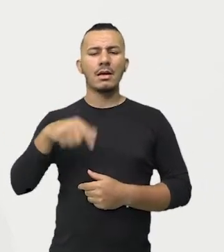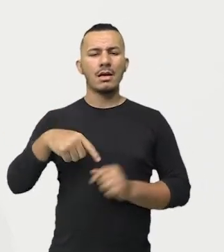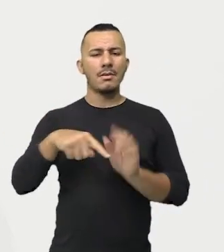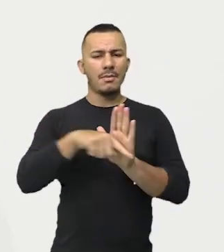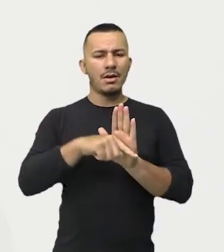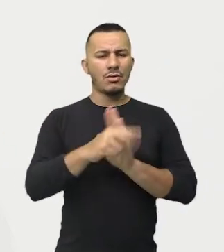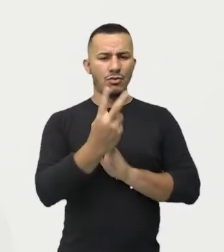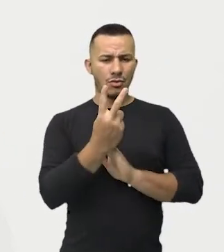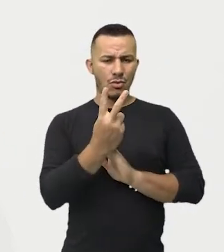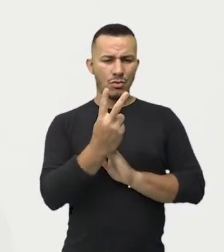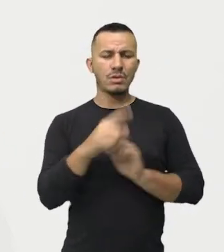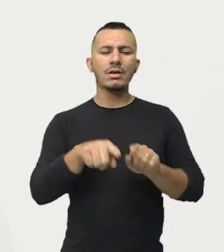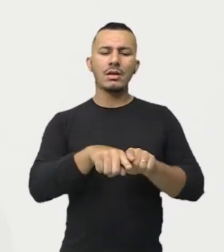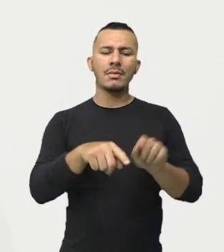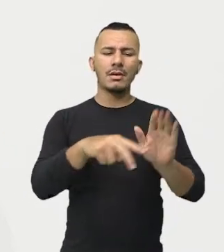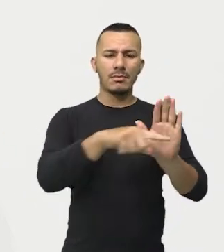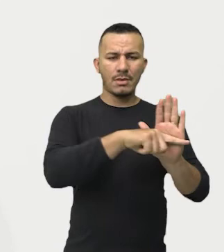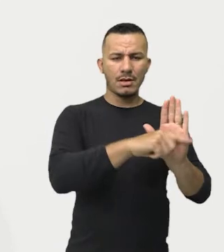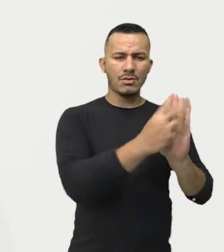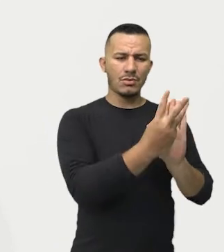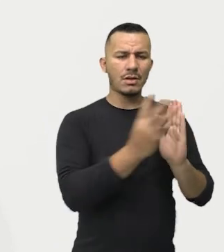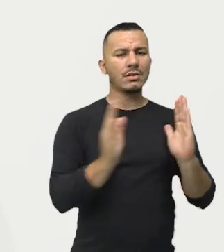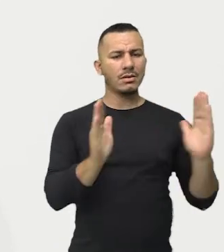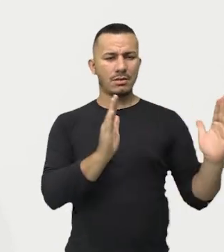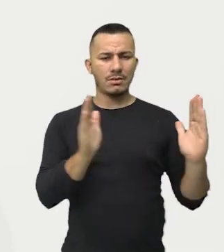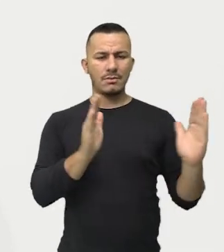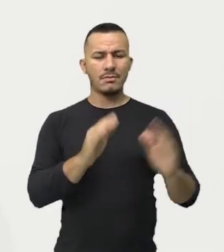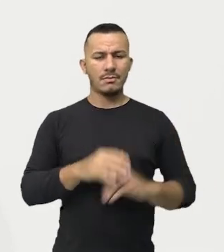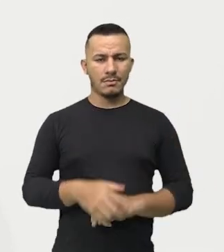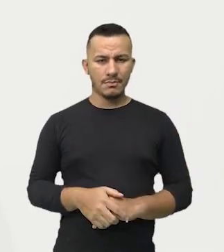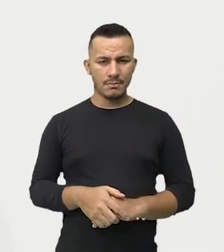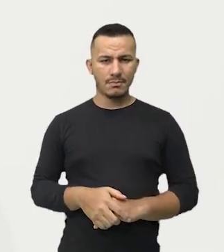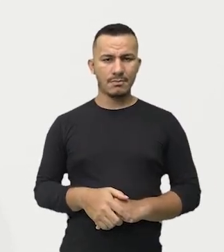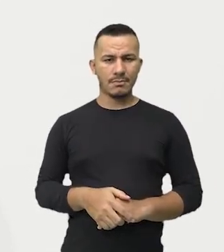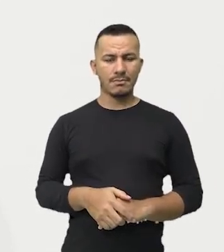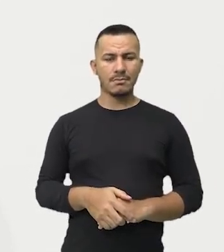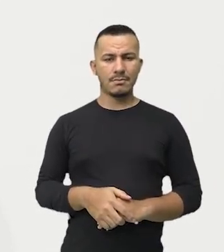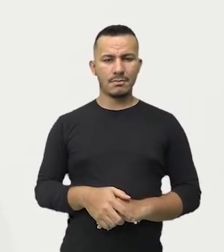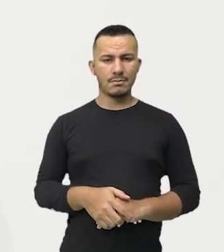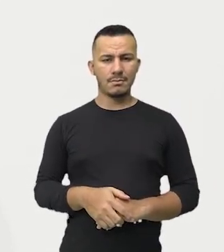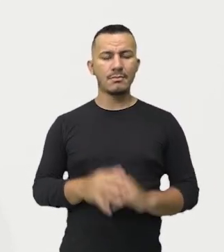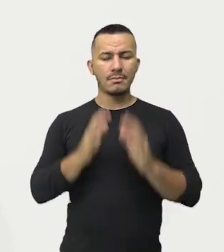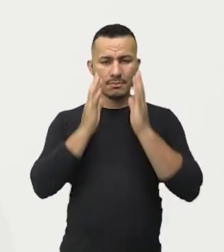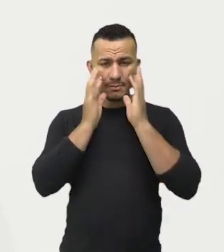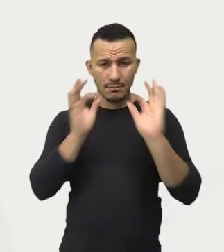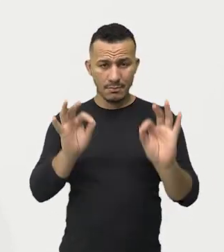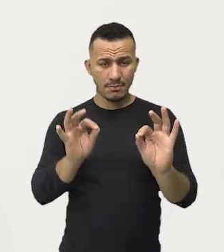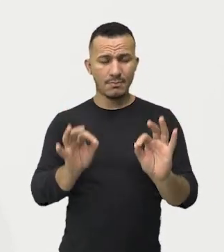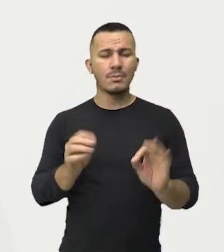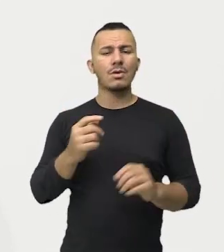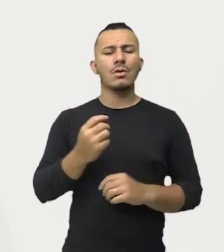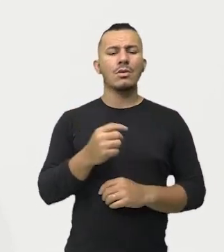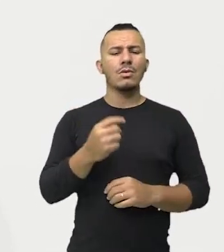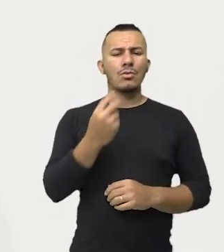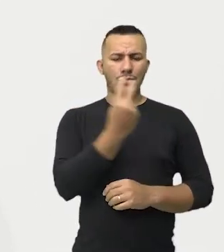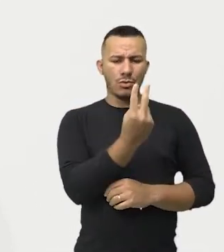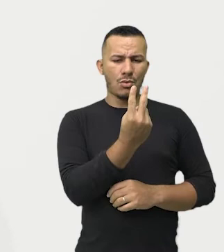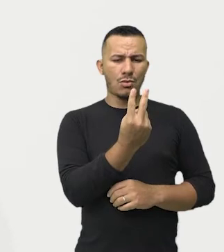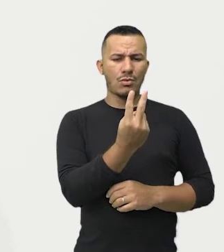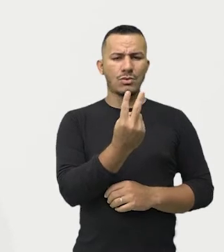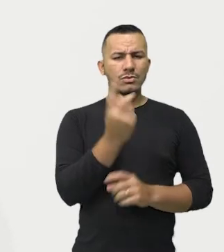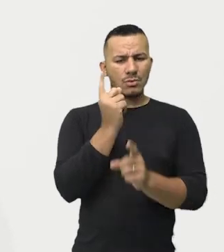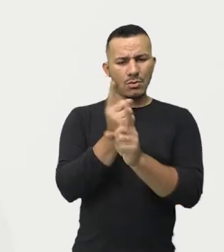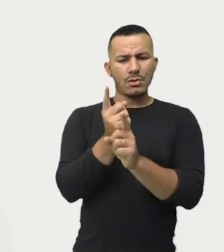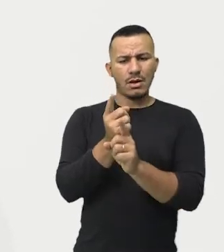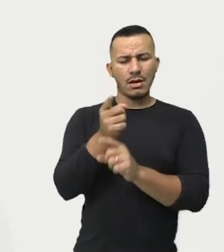2, menos 2, vai estar entre o número menos 2 e menos 3. Atenção comigo. O 2 está aqui, ó. Olha